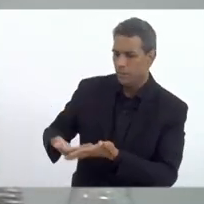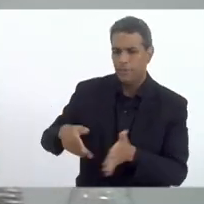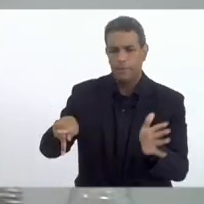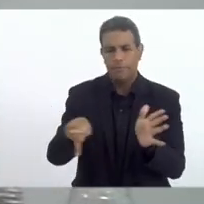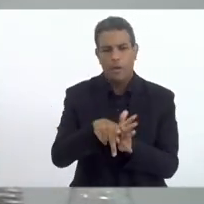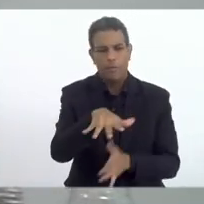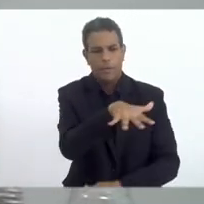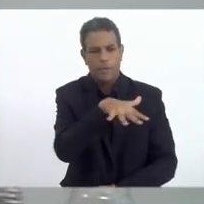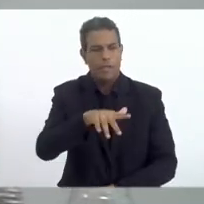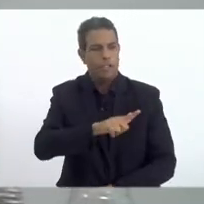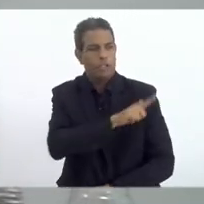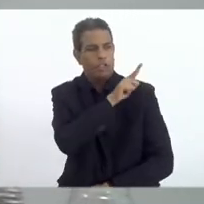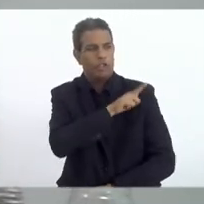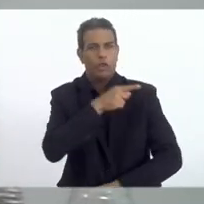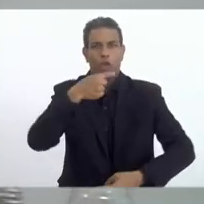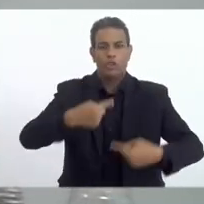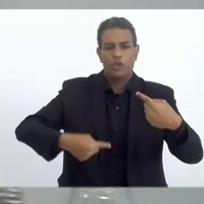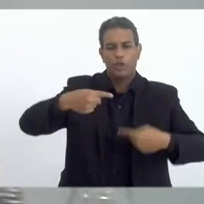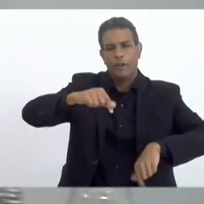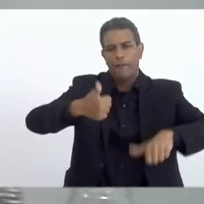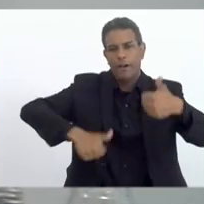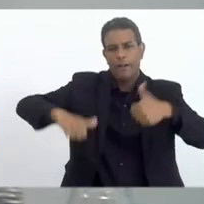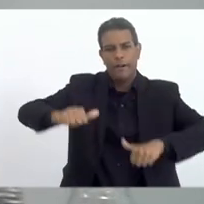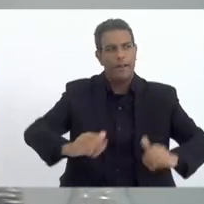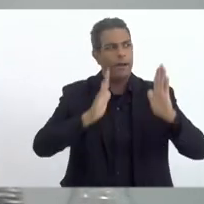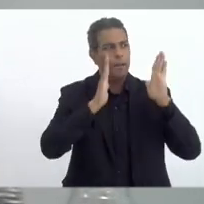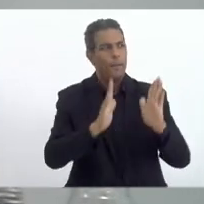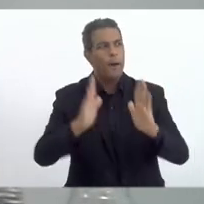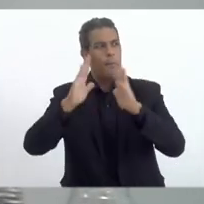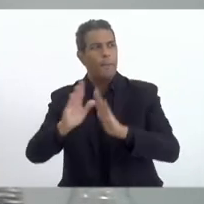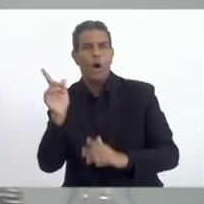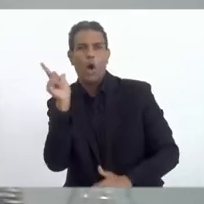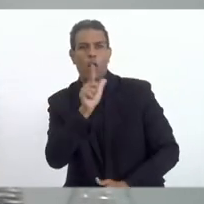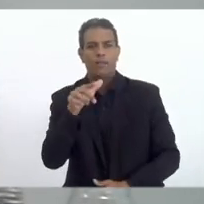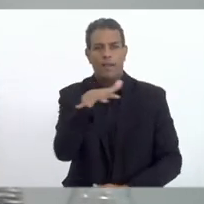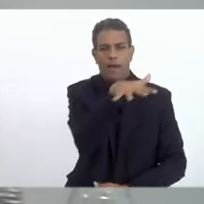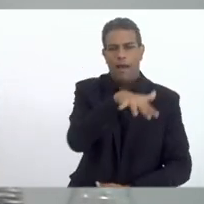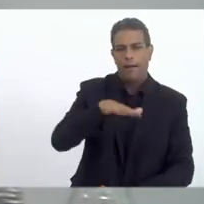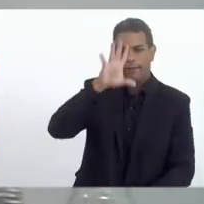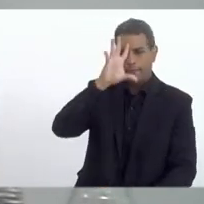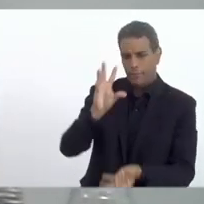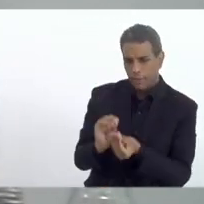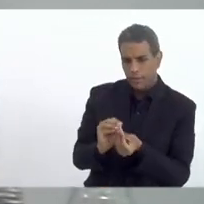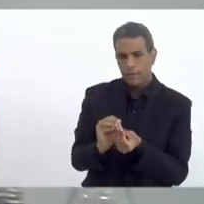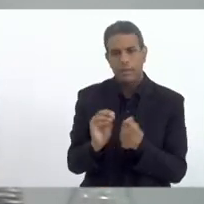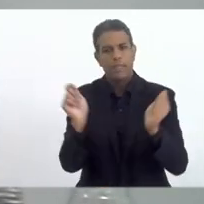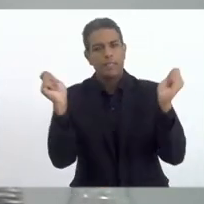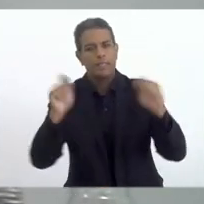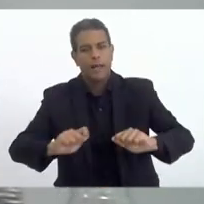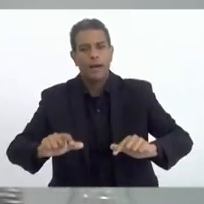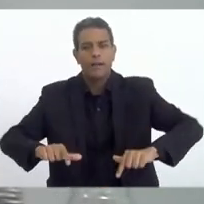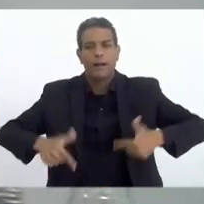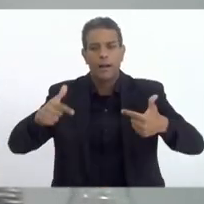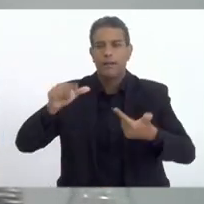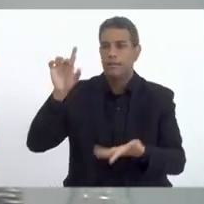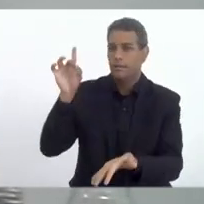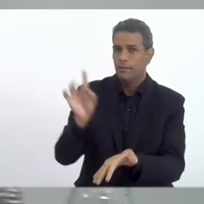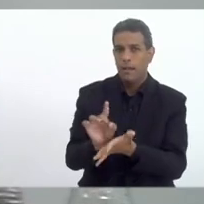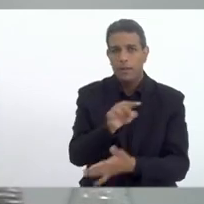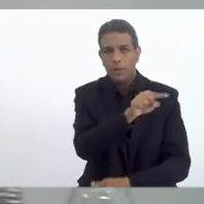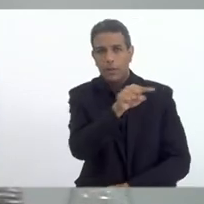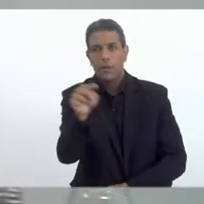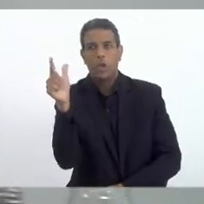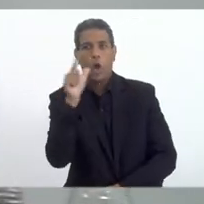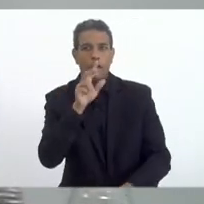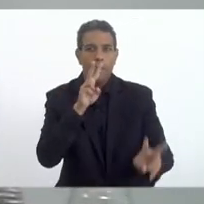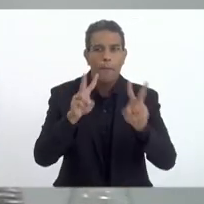gestão, que a gente vai fazer as avaliações para que não gerem impacto ao regime, como o texto original, ao nosso